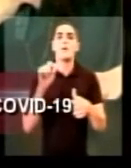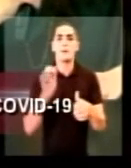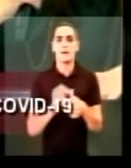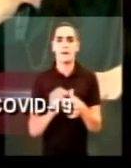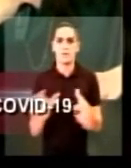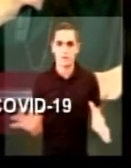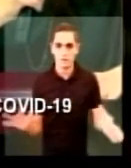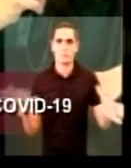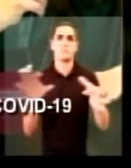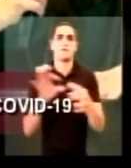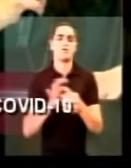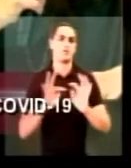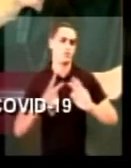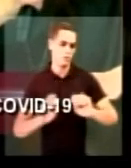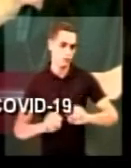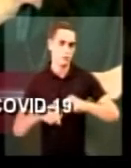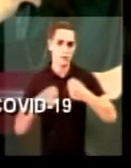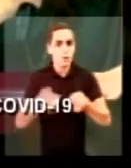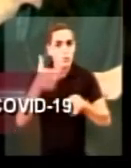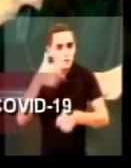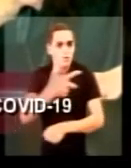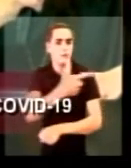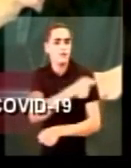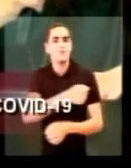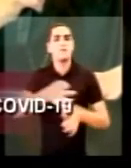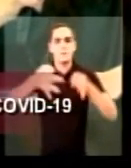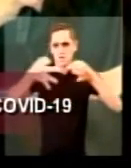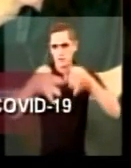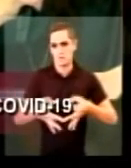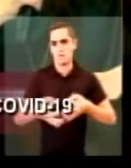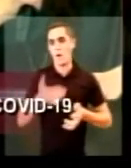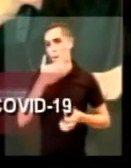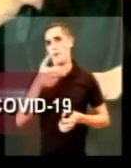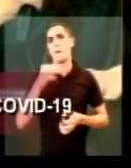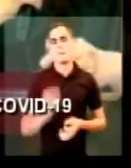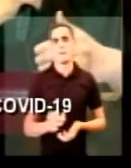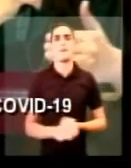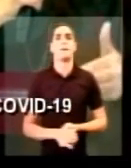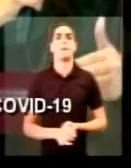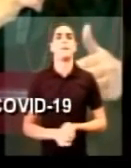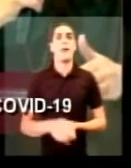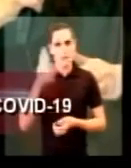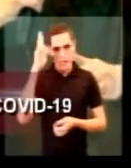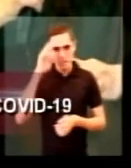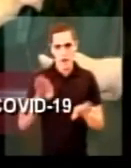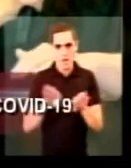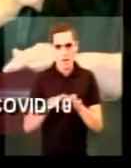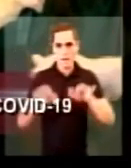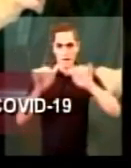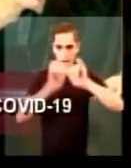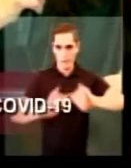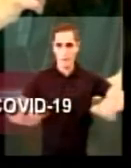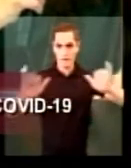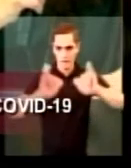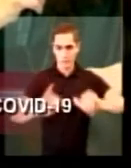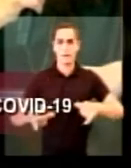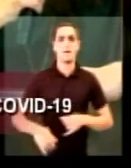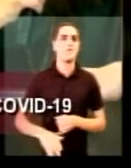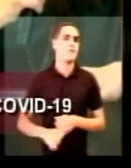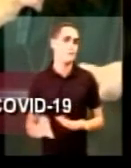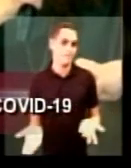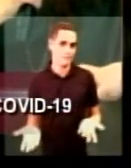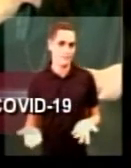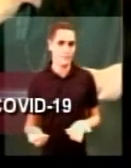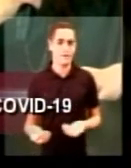ocorra da melhor forma possível. Lembrando que é uma campanha que nós estamos aí com data já prevista para iniciar, mas nós não temos data